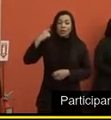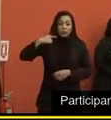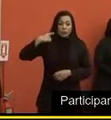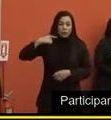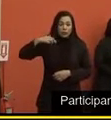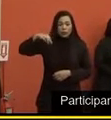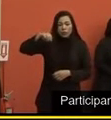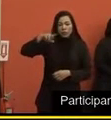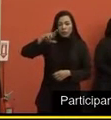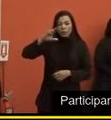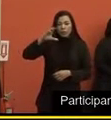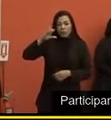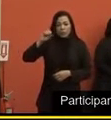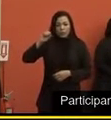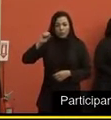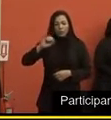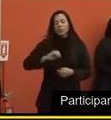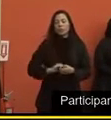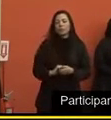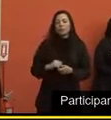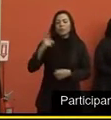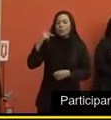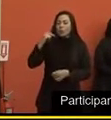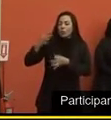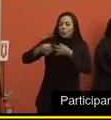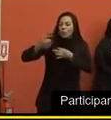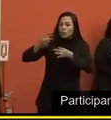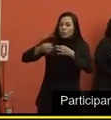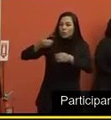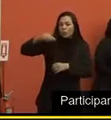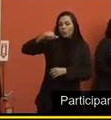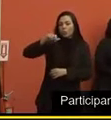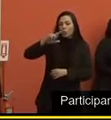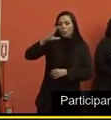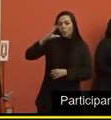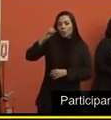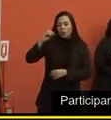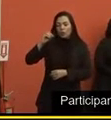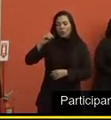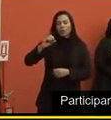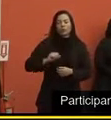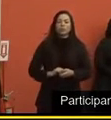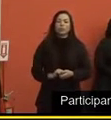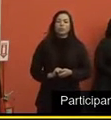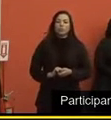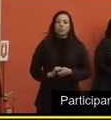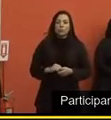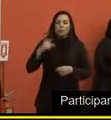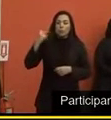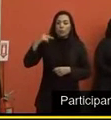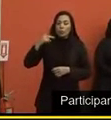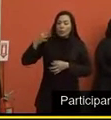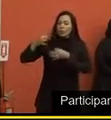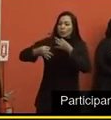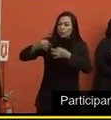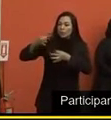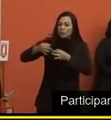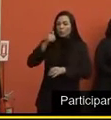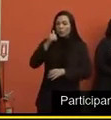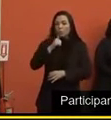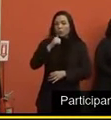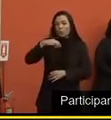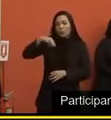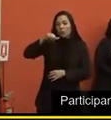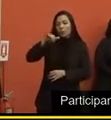Advogado Marcos Ferré Coutinho. Procurador de Justiça Marcos Cavalcante Pereira Leal. Procuradora de Justiça